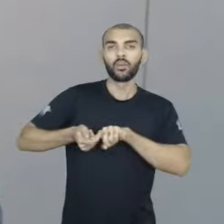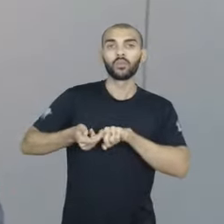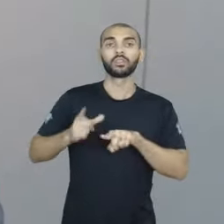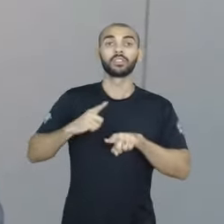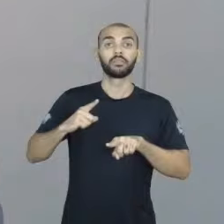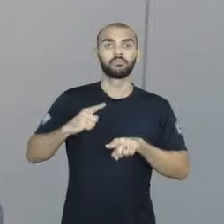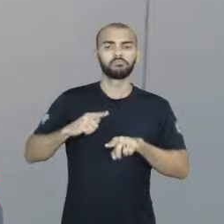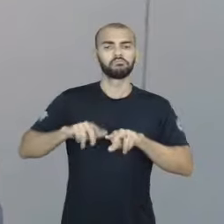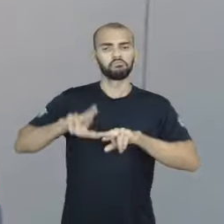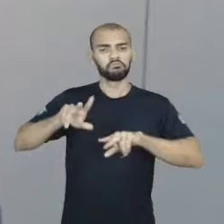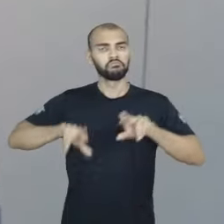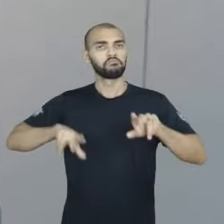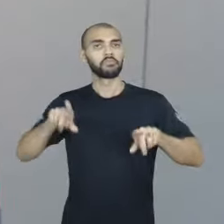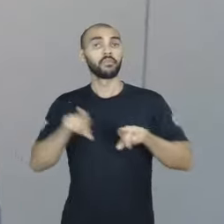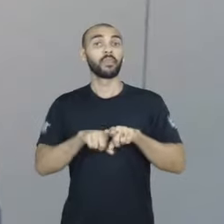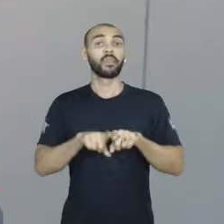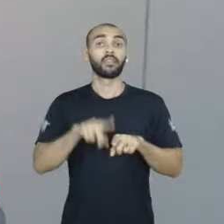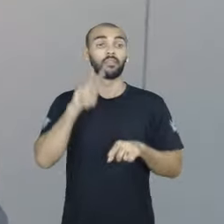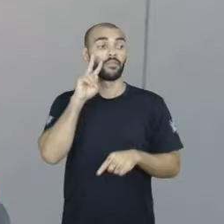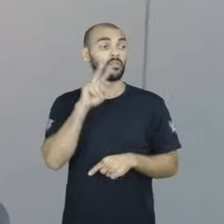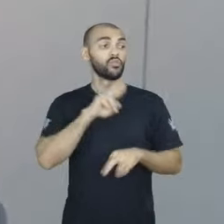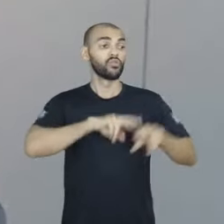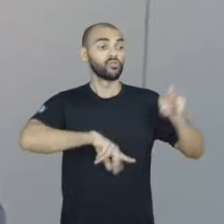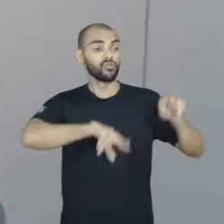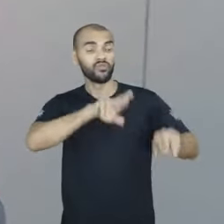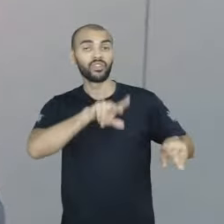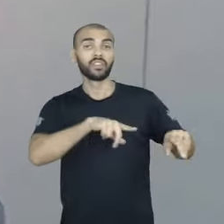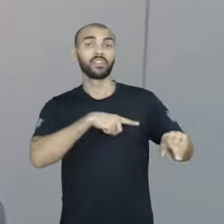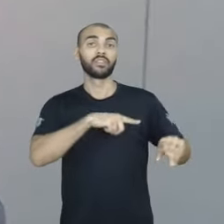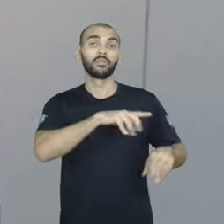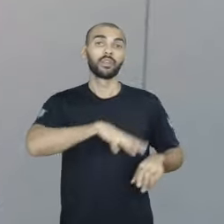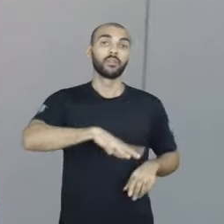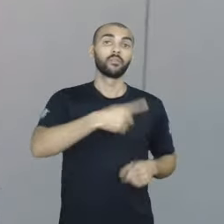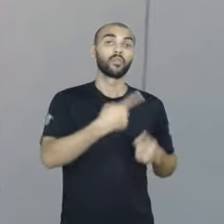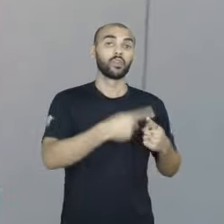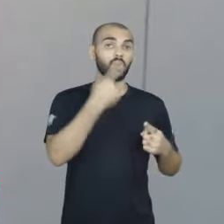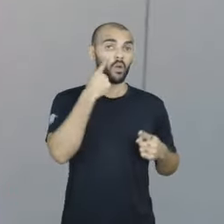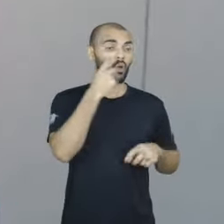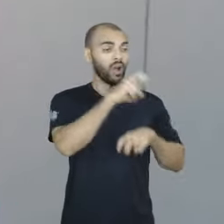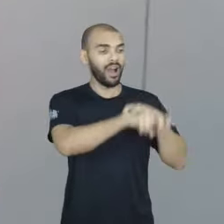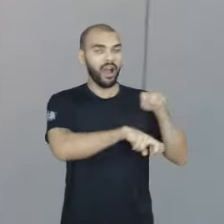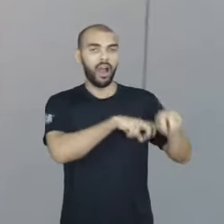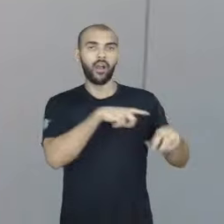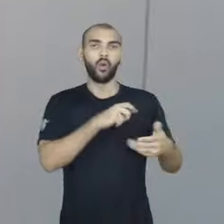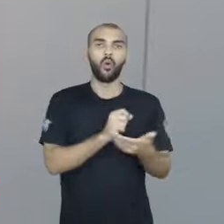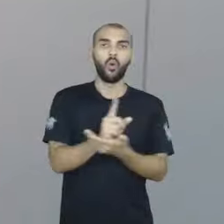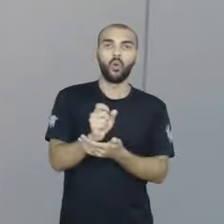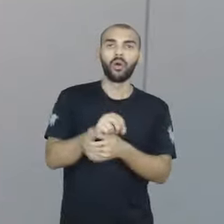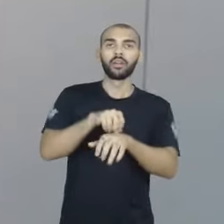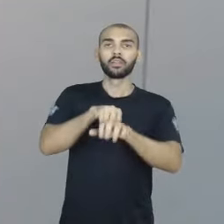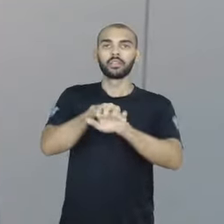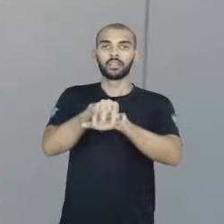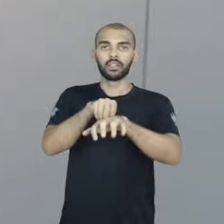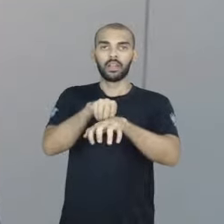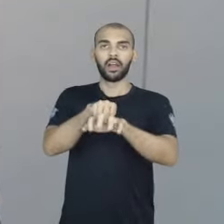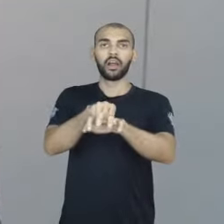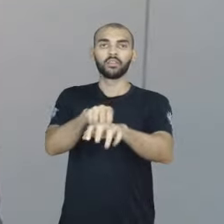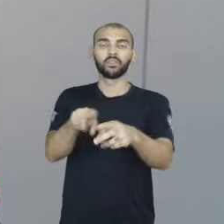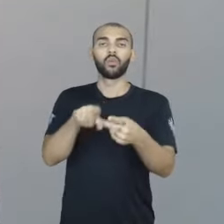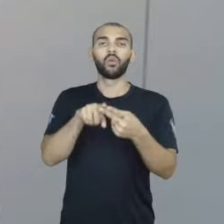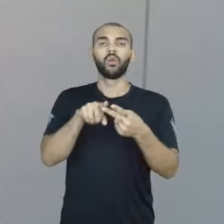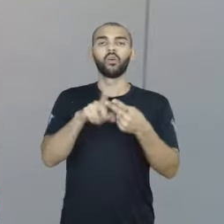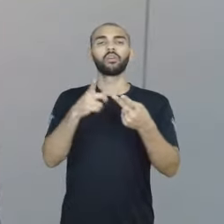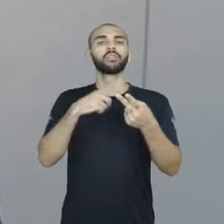que também ajuda outros setores, porque o setor agro compra tratores, máquinas, equipamentos, contrata serviços,